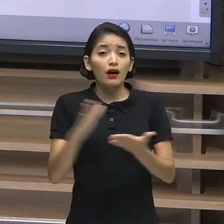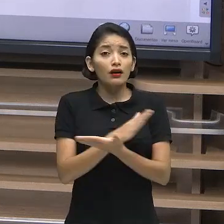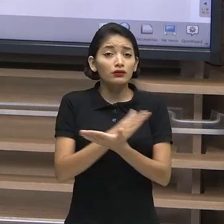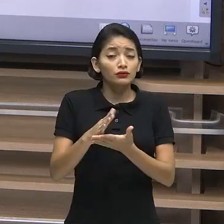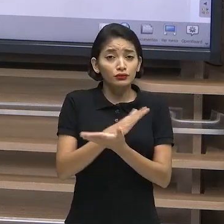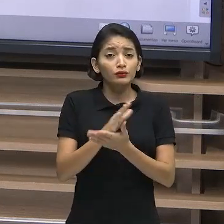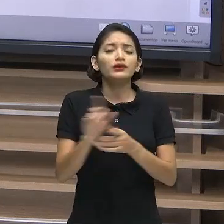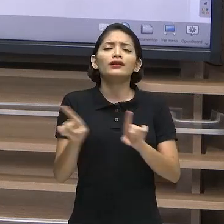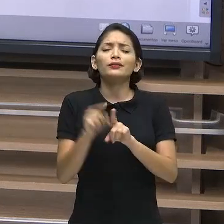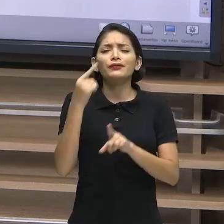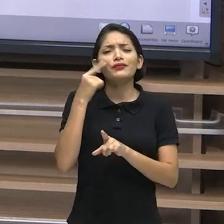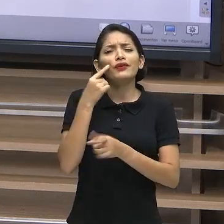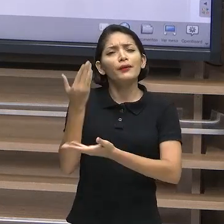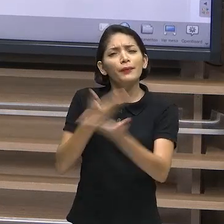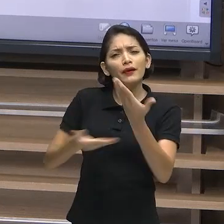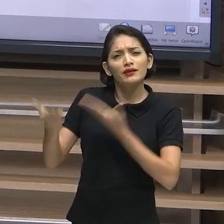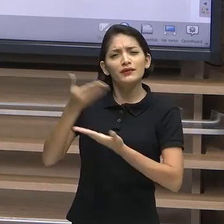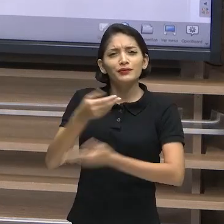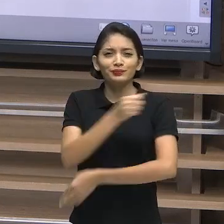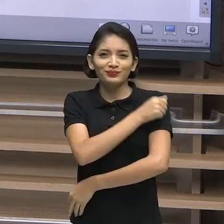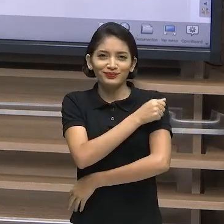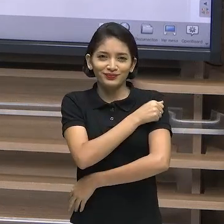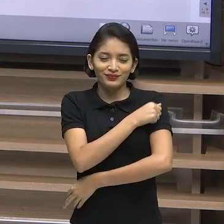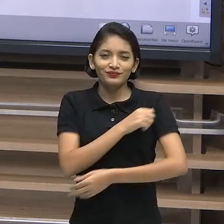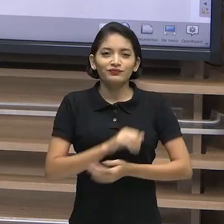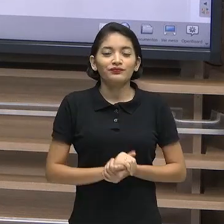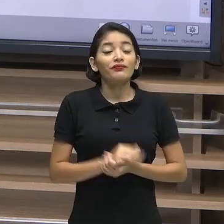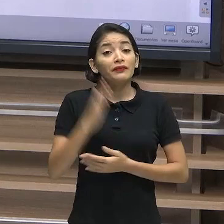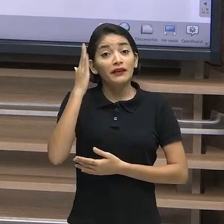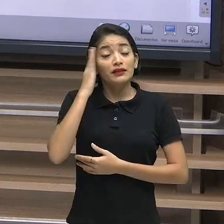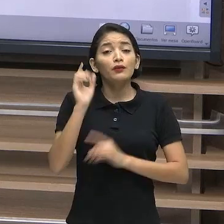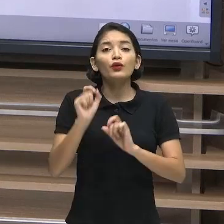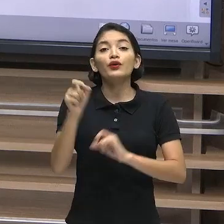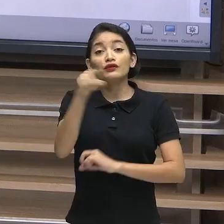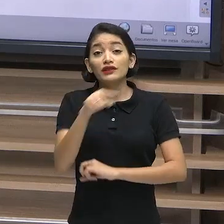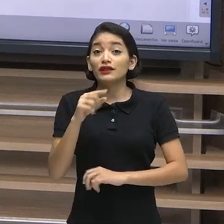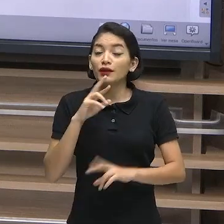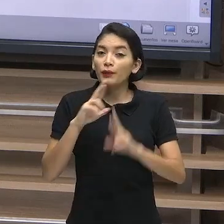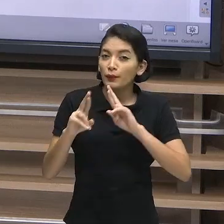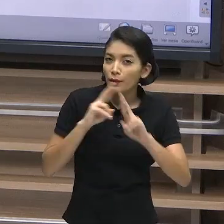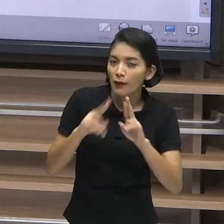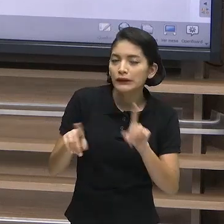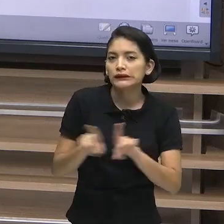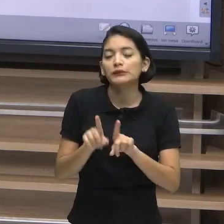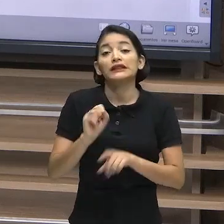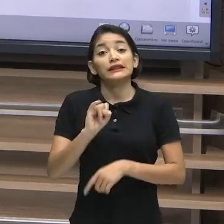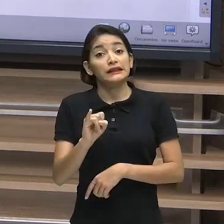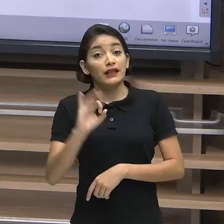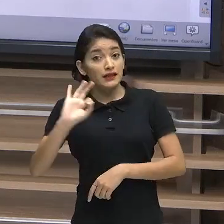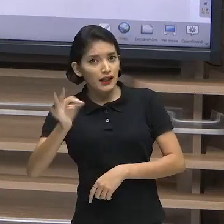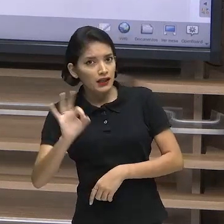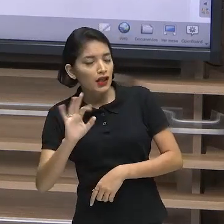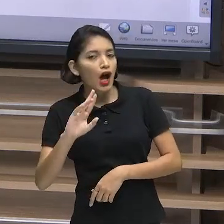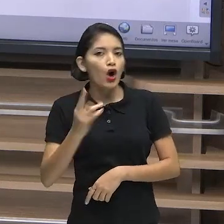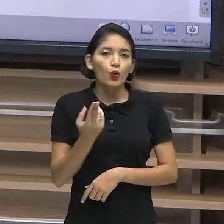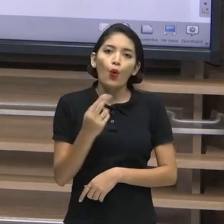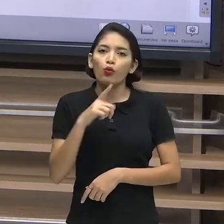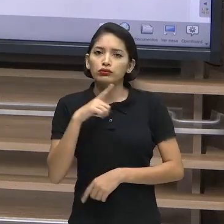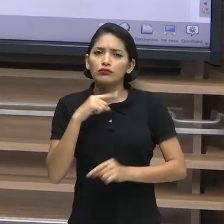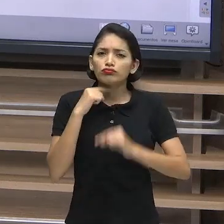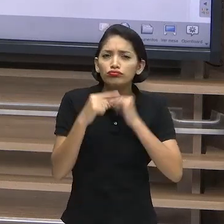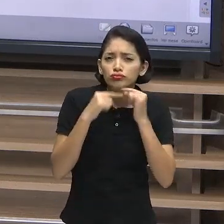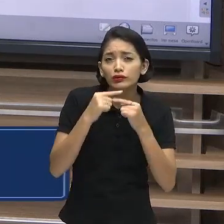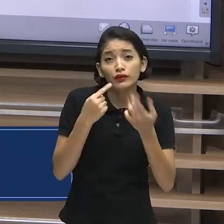ver a participação dos nossos alunos. Né? A gente quer saber o que vocês responderam, se vocês acertaram, se tem alguma dúvida sobre essa